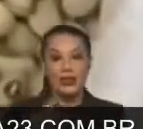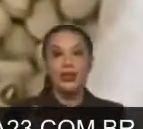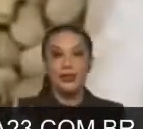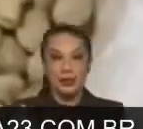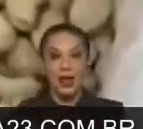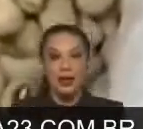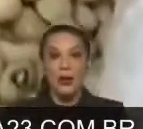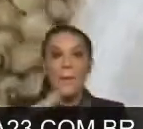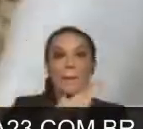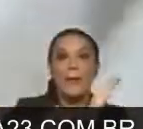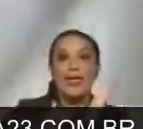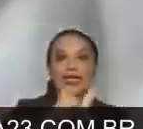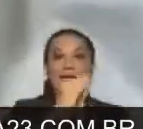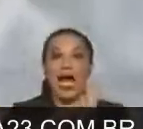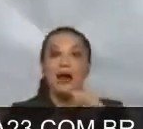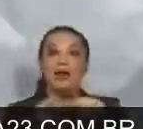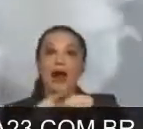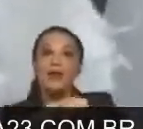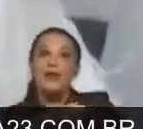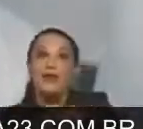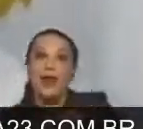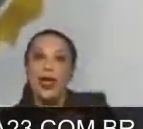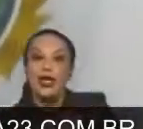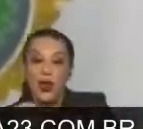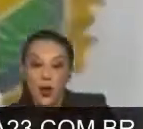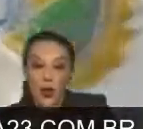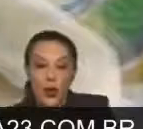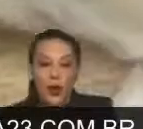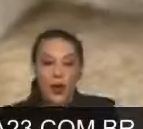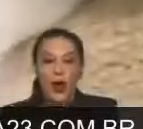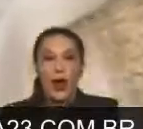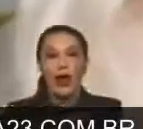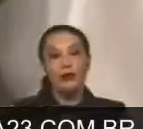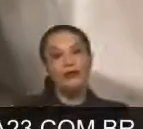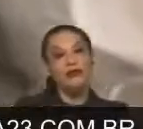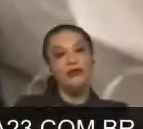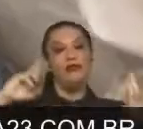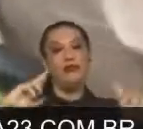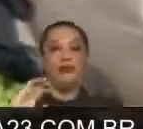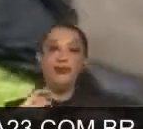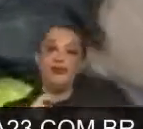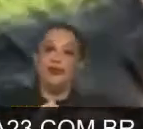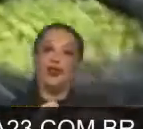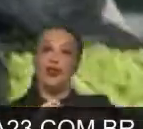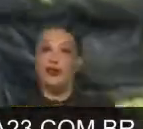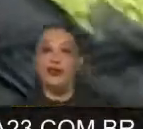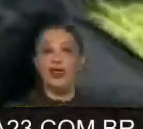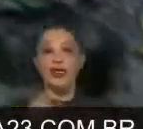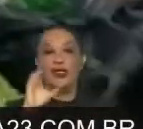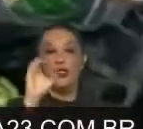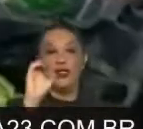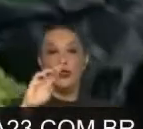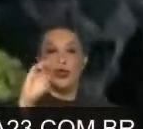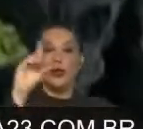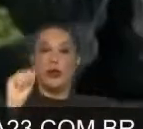anos pintava de verde os grãos de feijão fradinho e os vendia como se fosse feijão de corda. Ele foi